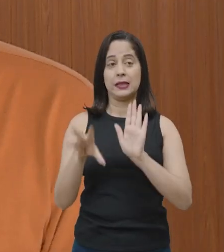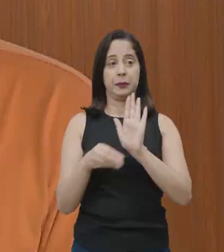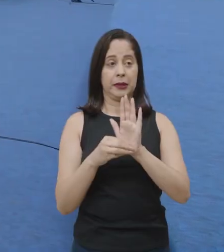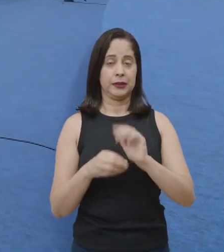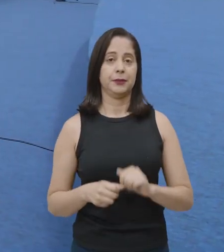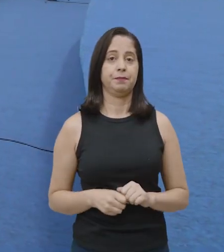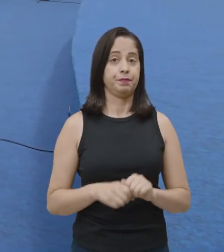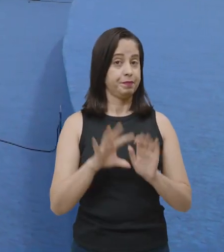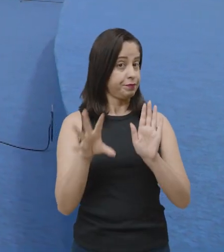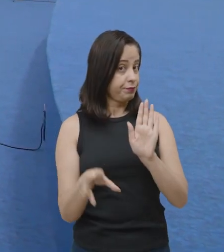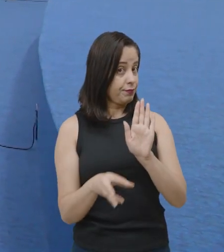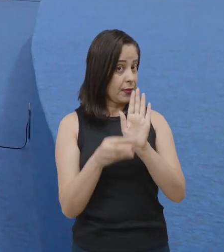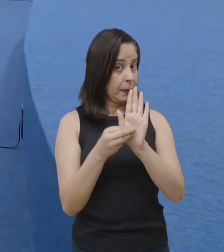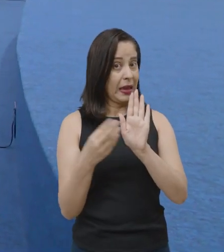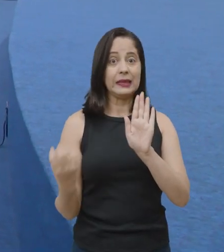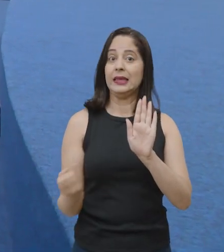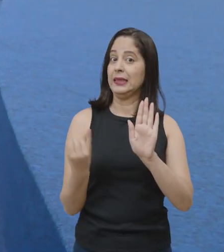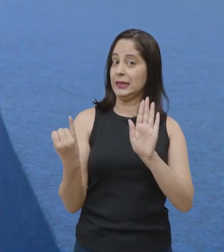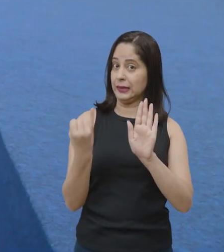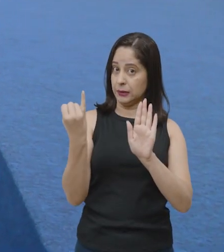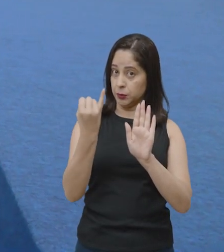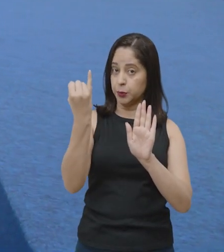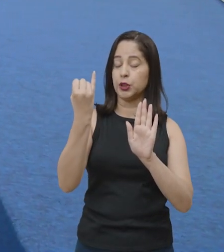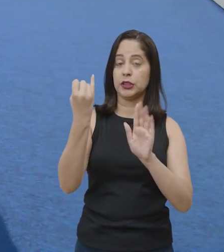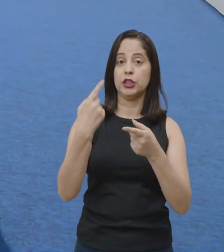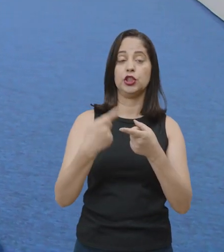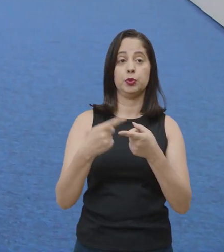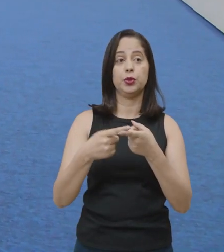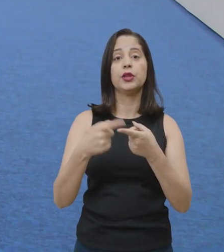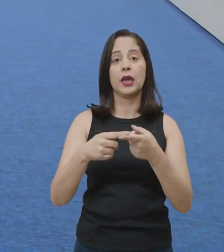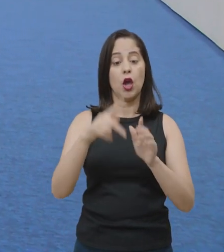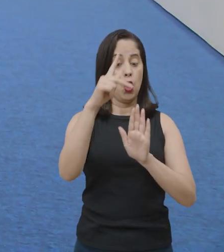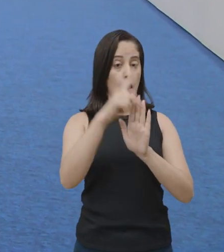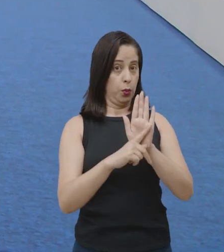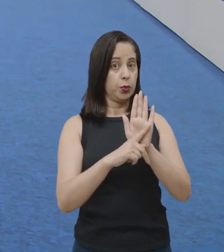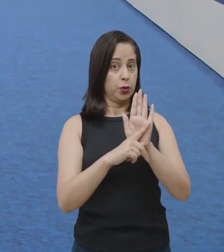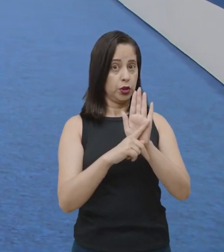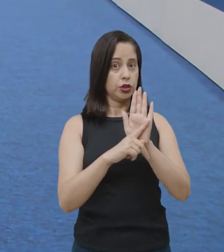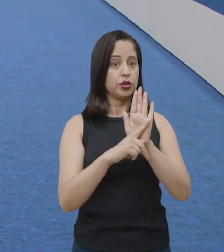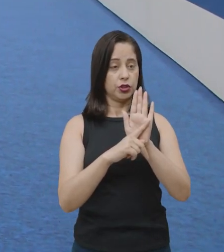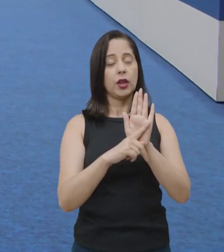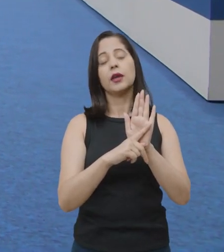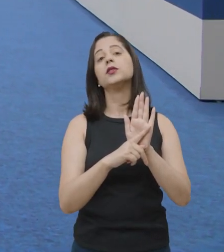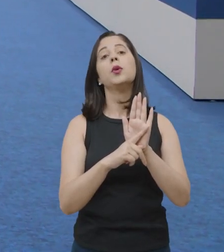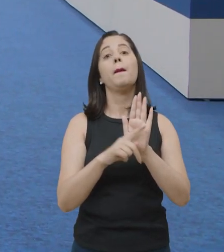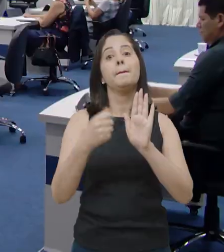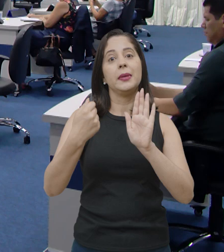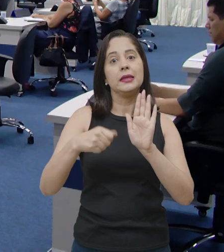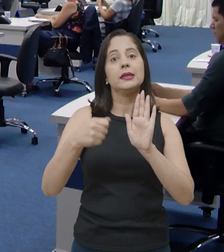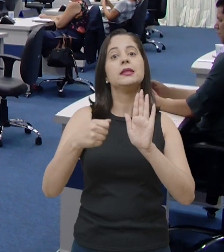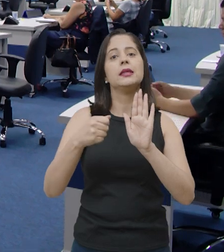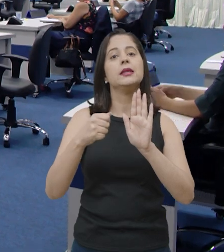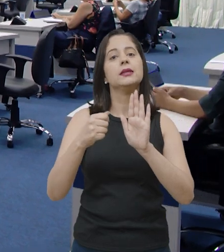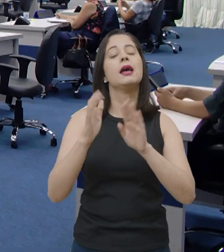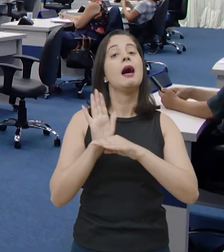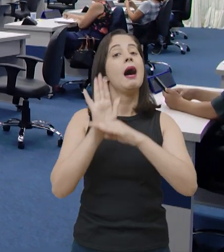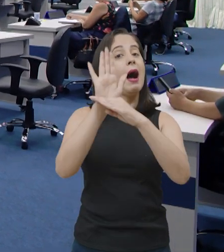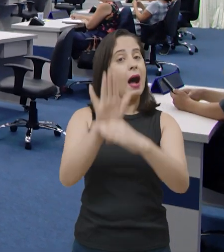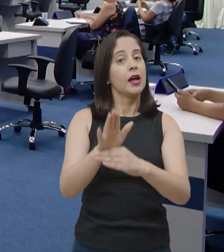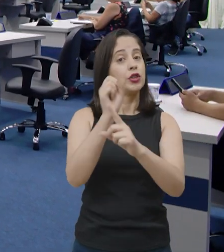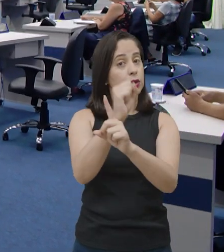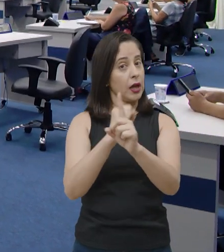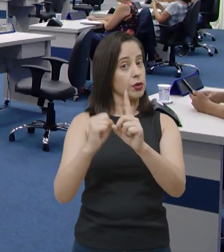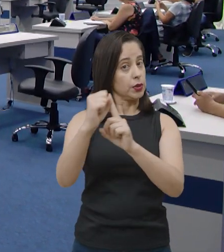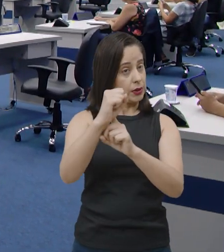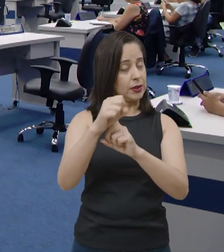nesse sentido. E essa ferramenta é fundamental para garantir que os projetos apresentados possam atender de